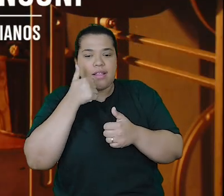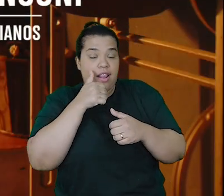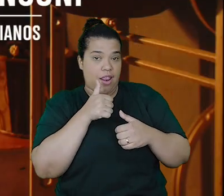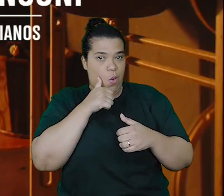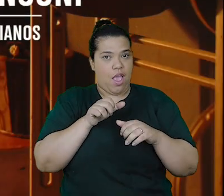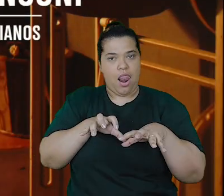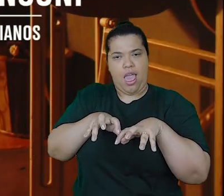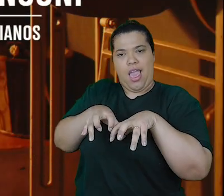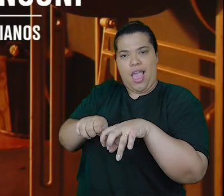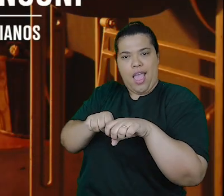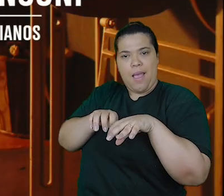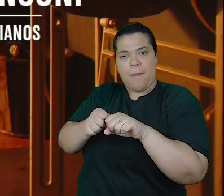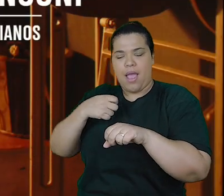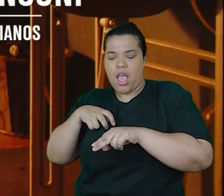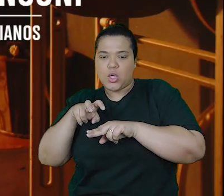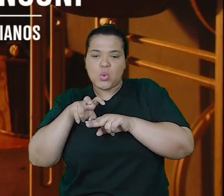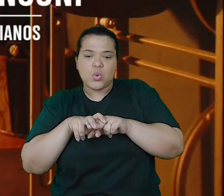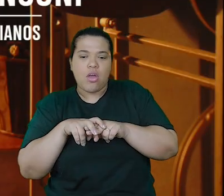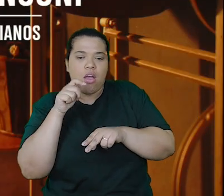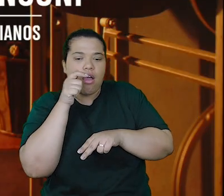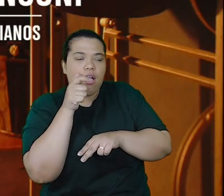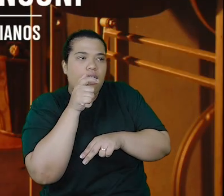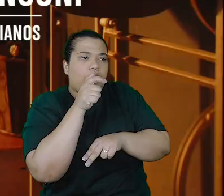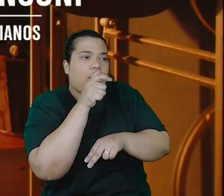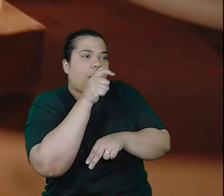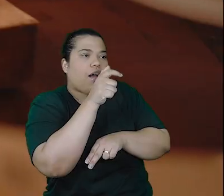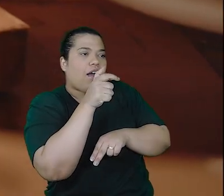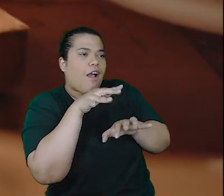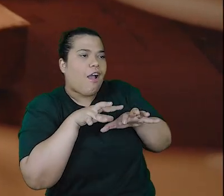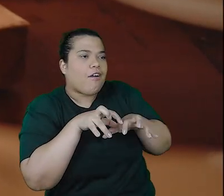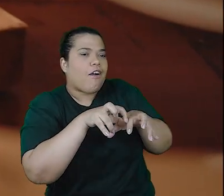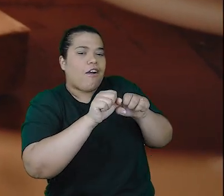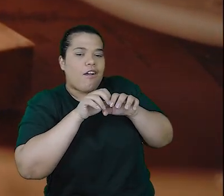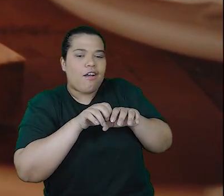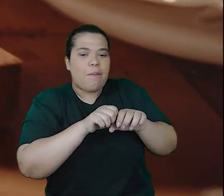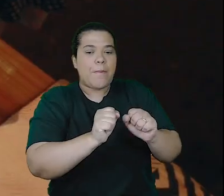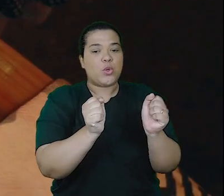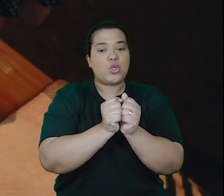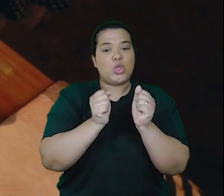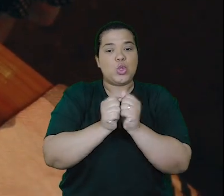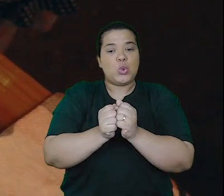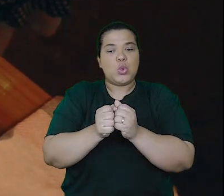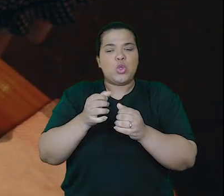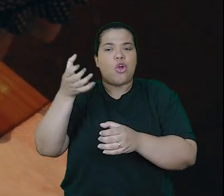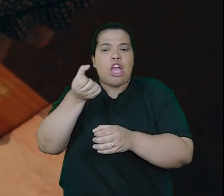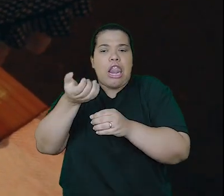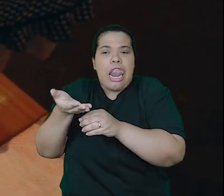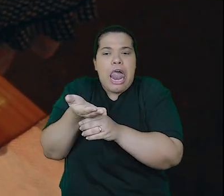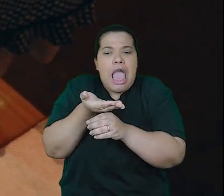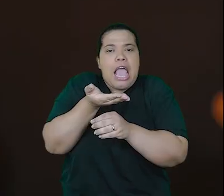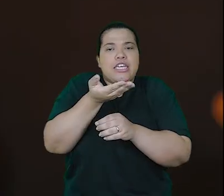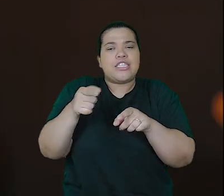ficava amassando, mas eu ficava numa cadeira aí só observando ela. Era pão com nata e o chá de